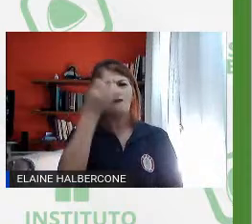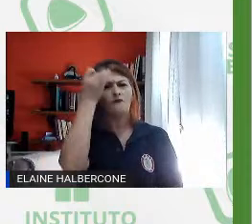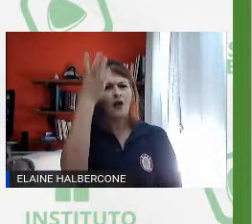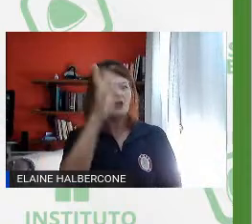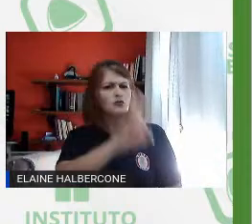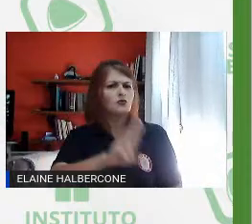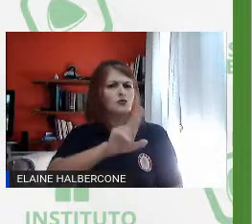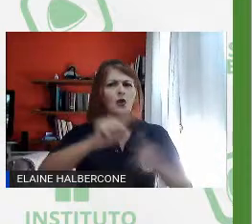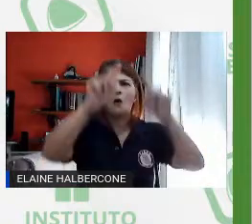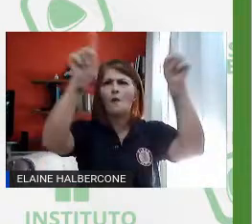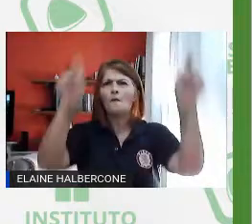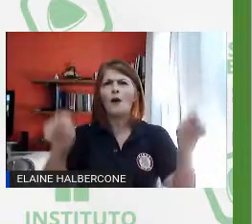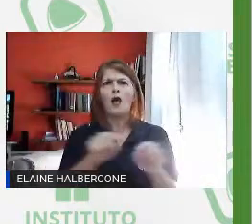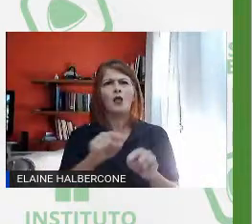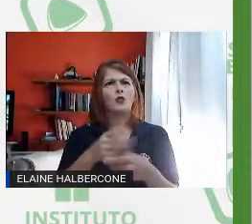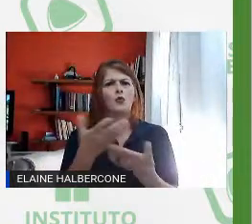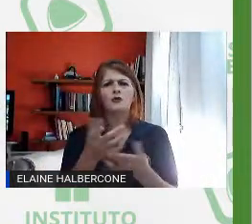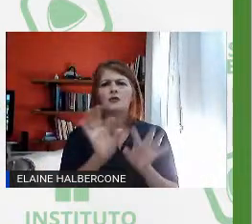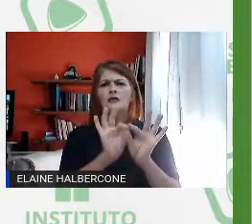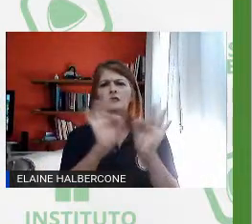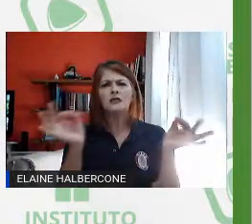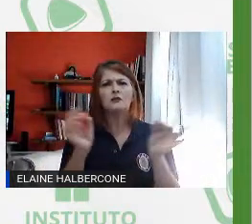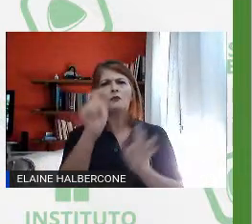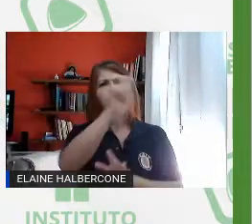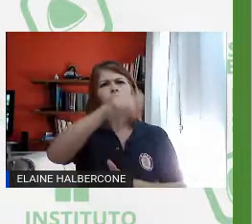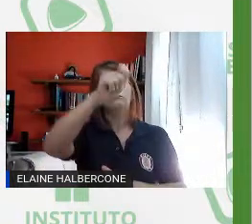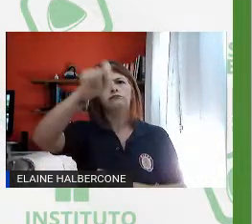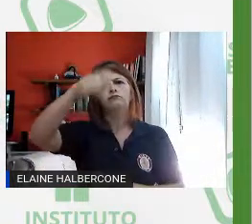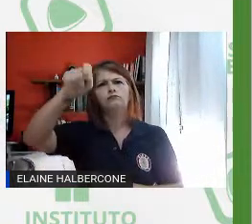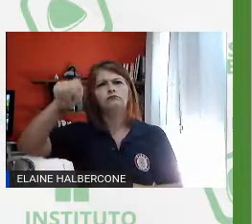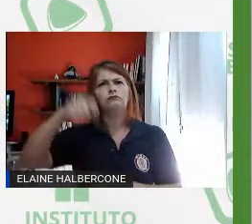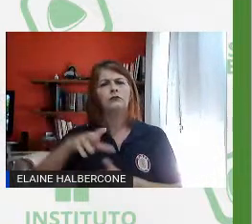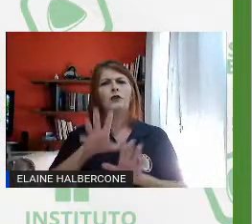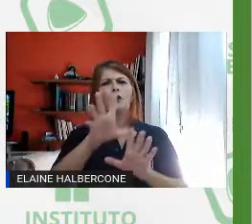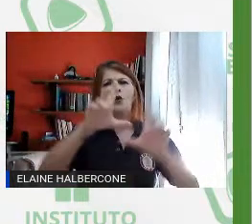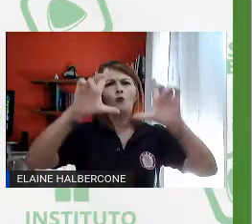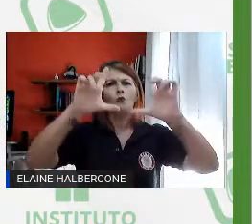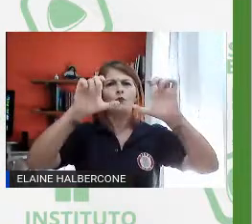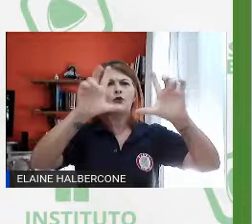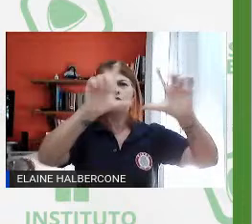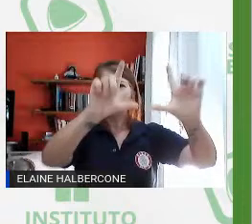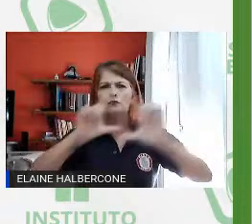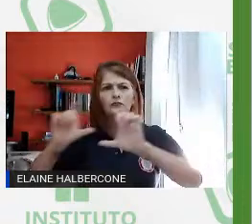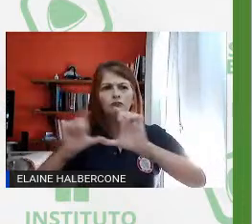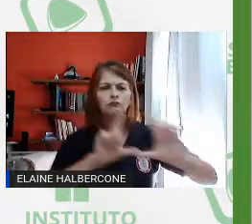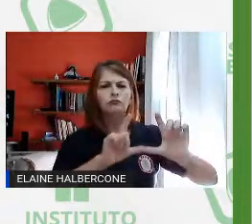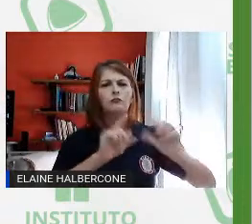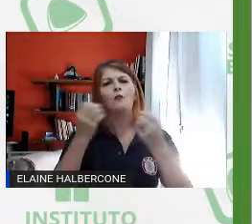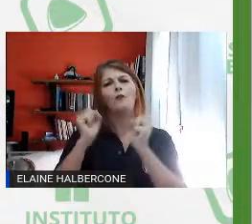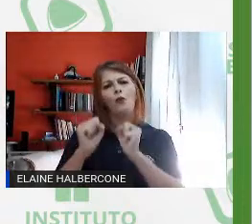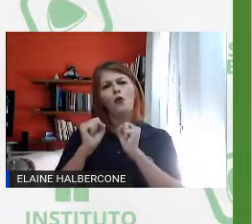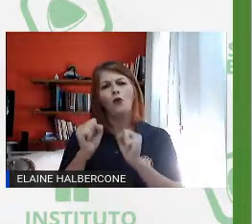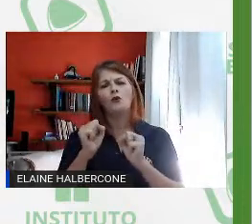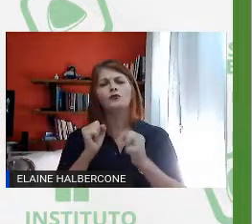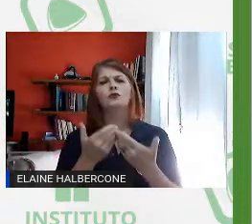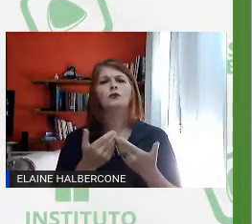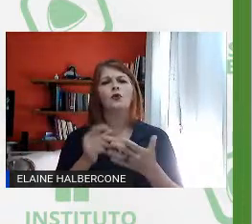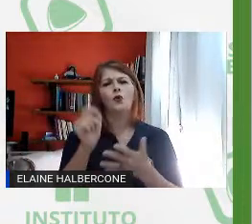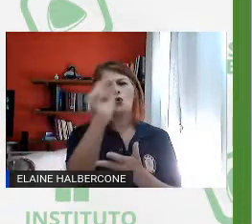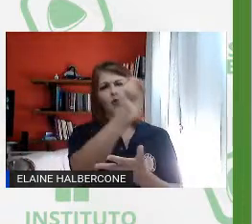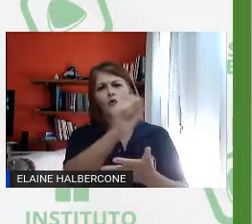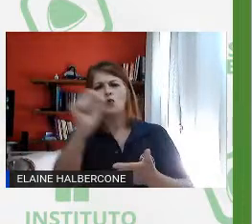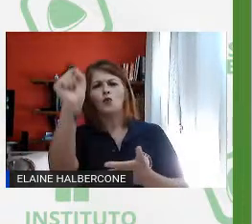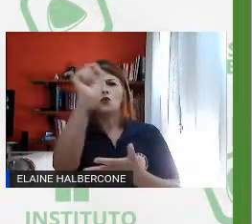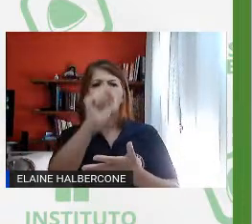digital, que você pode escrever, tirar print da questão que ele está pedindo, ou riscar a sua